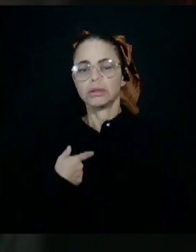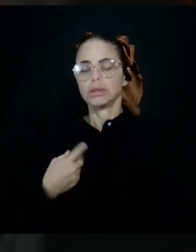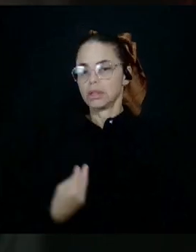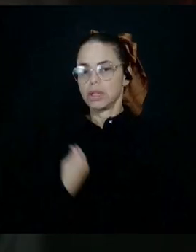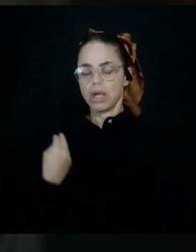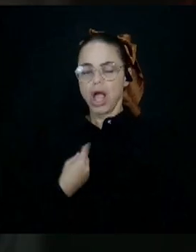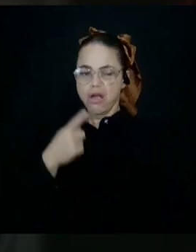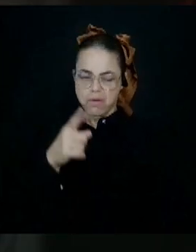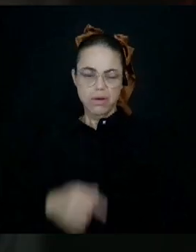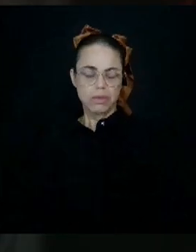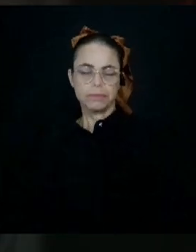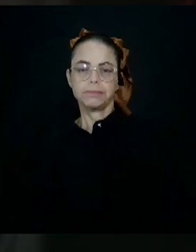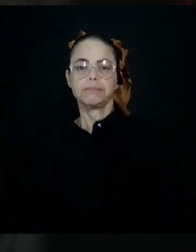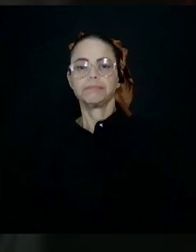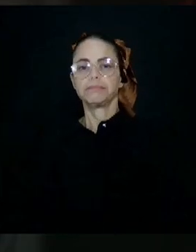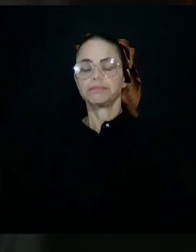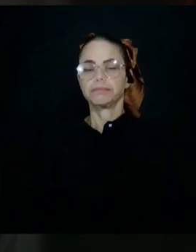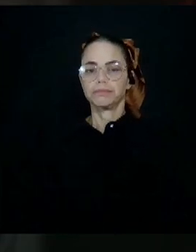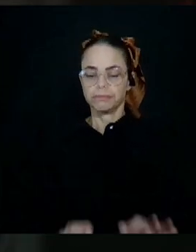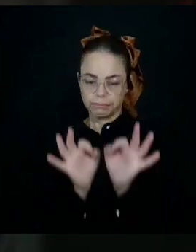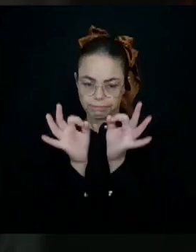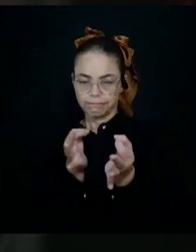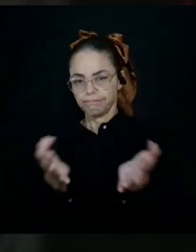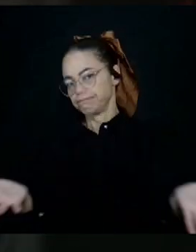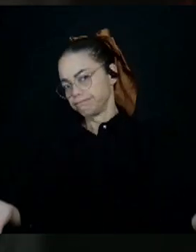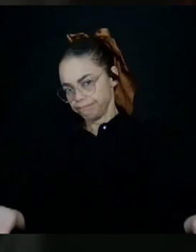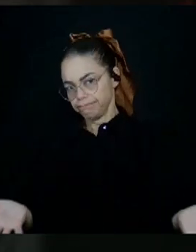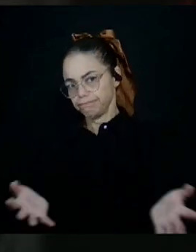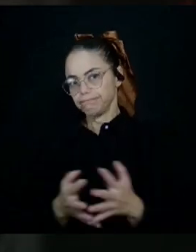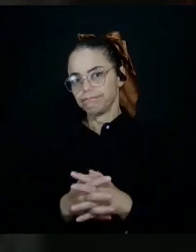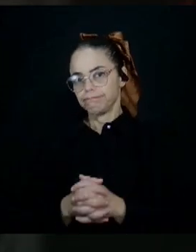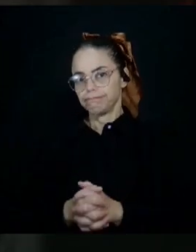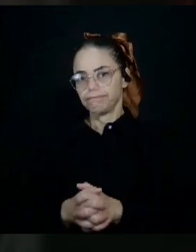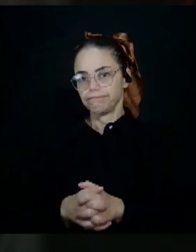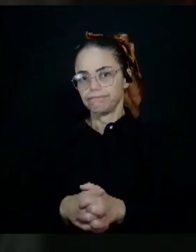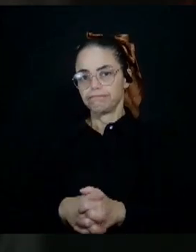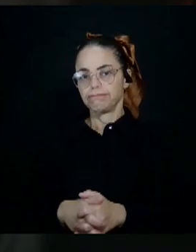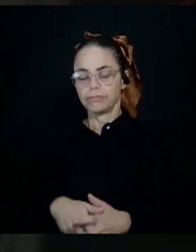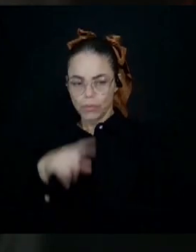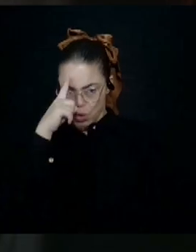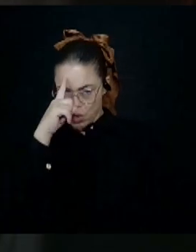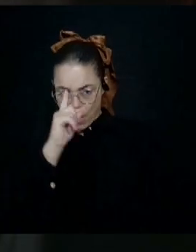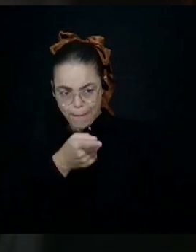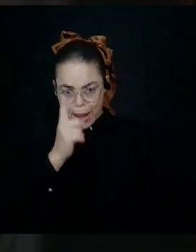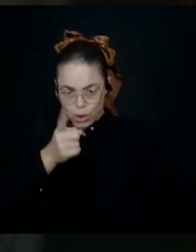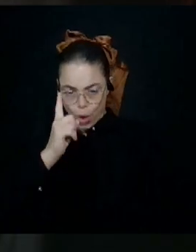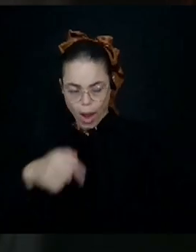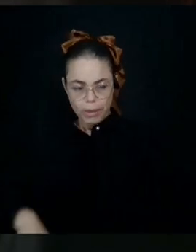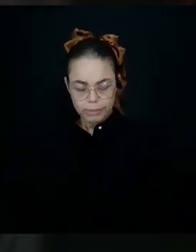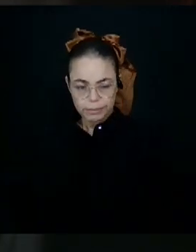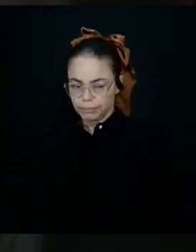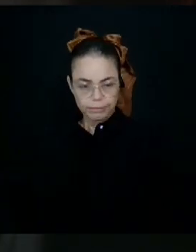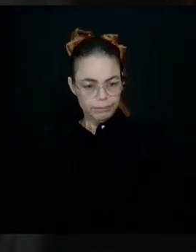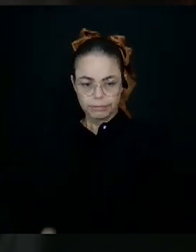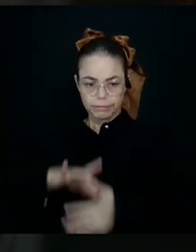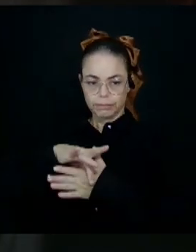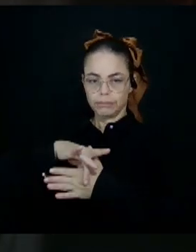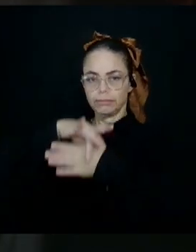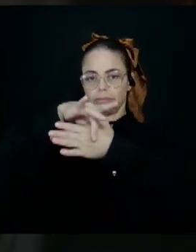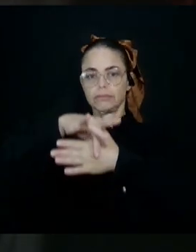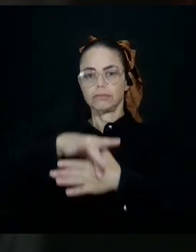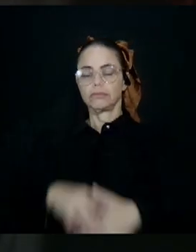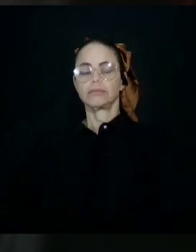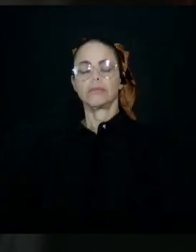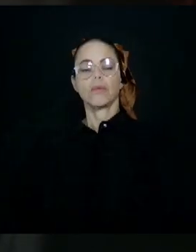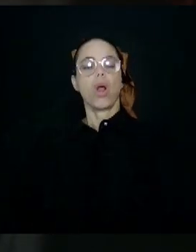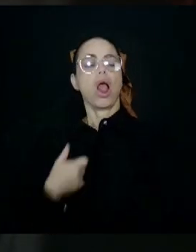ela é assertiva ainda, meu Deus do céu, então... Mandona, não, ela não é líder, ela mandona, se acha, né? Tá